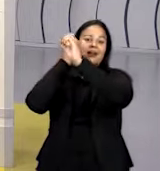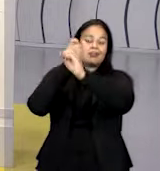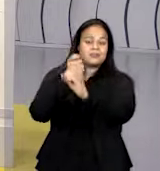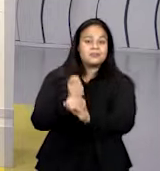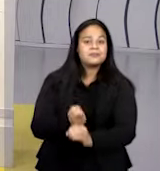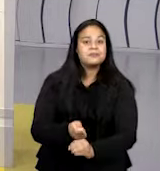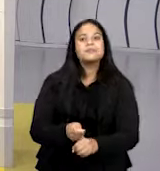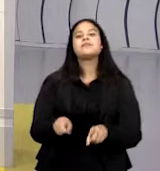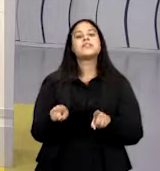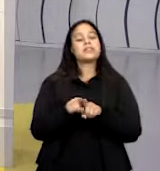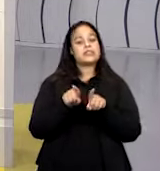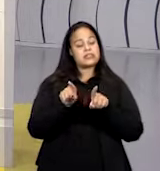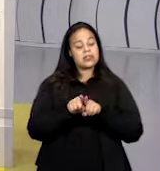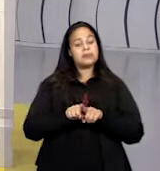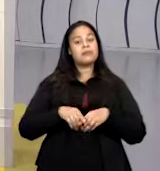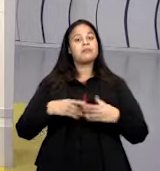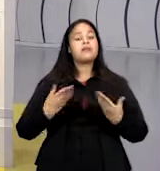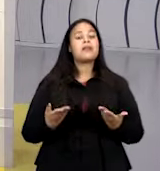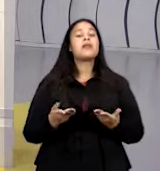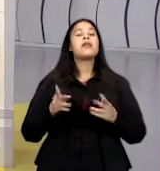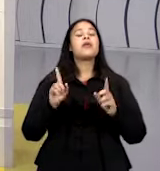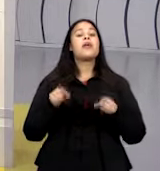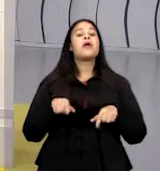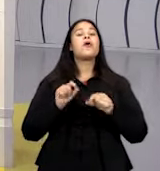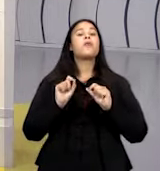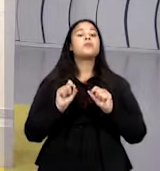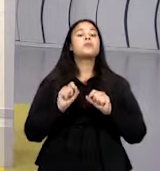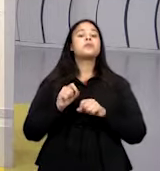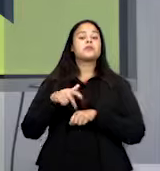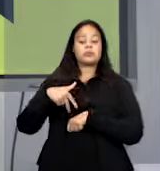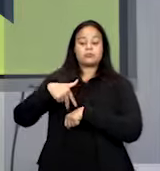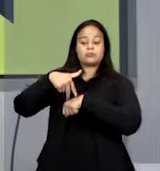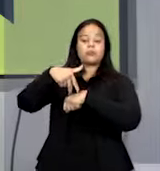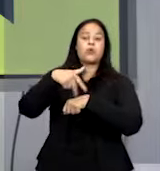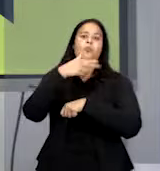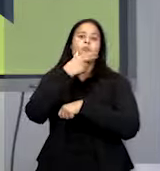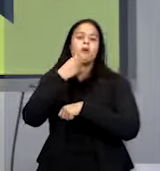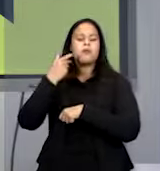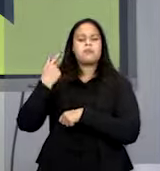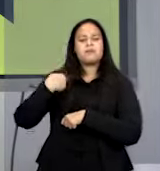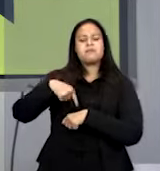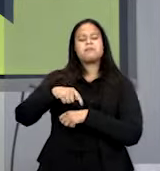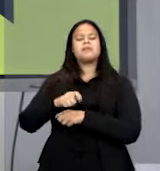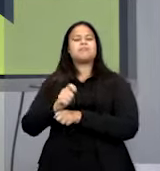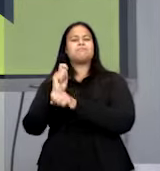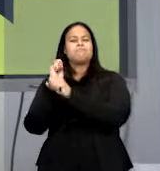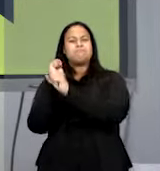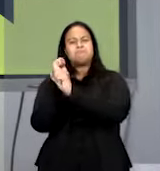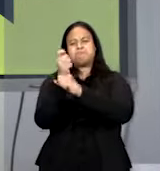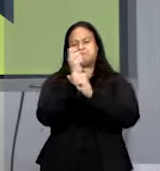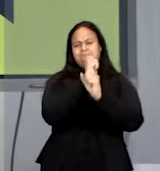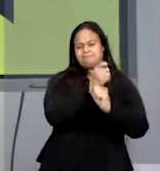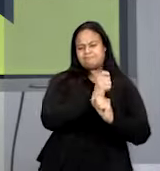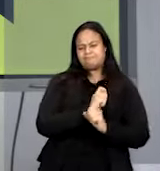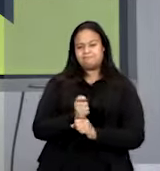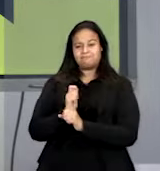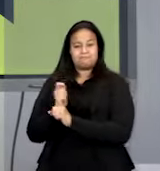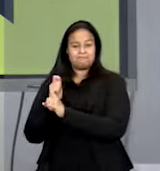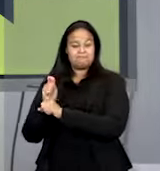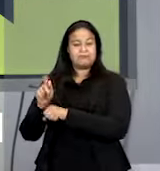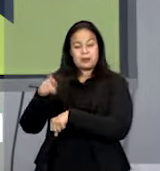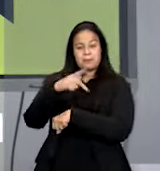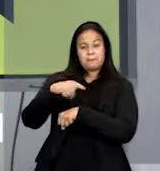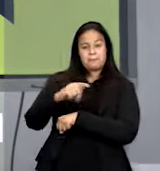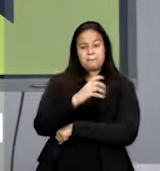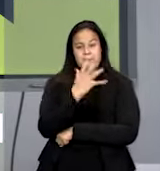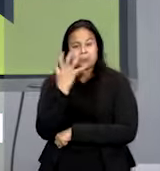elas também são ações humanas. Os monumentos que a gente vê, as praças, tudo